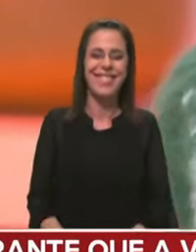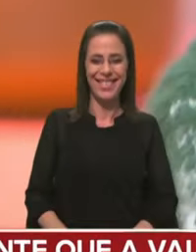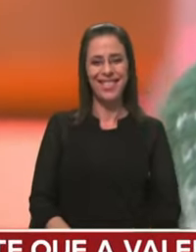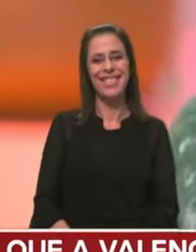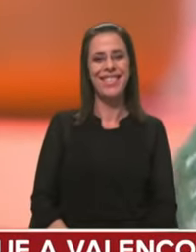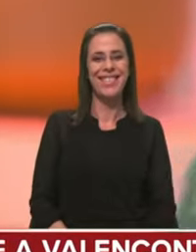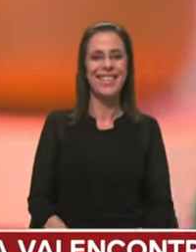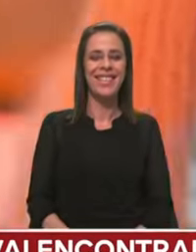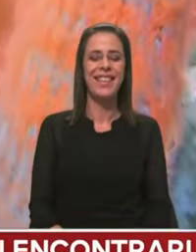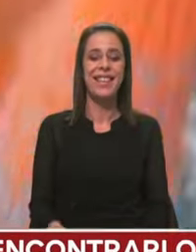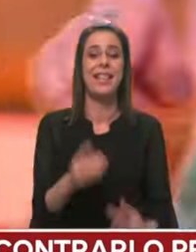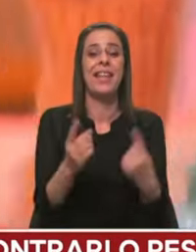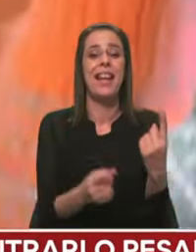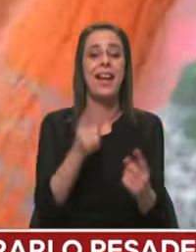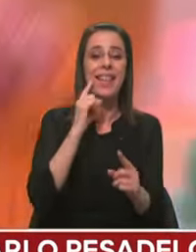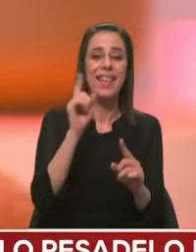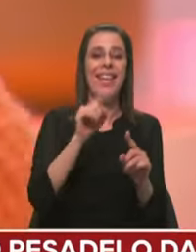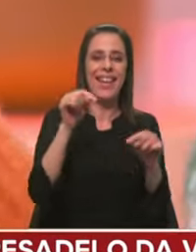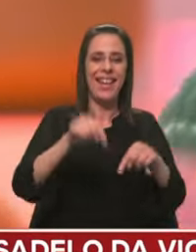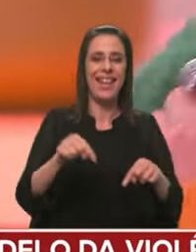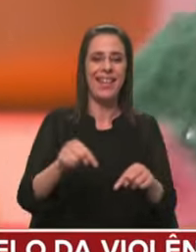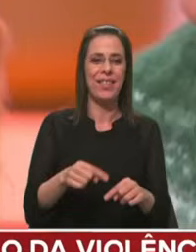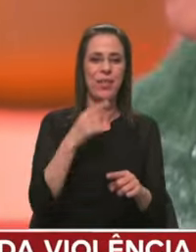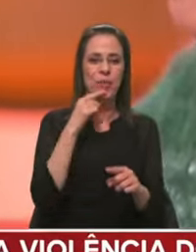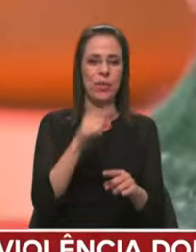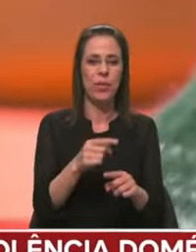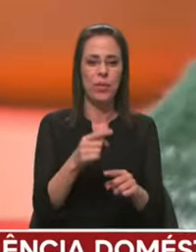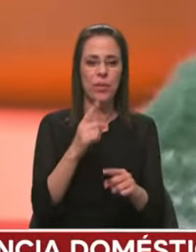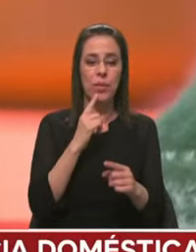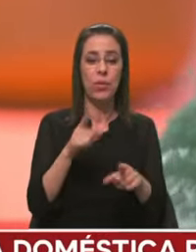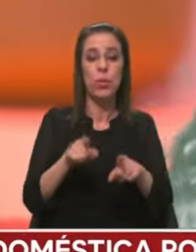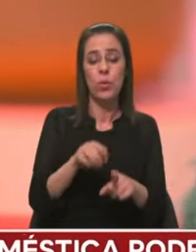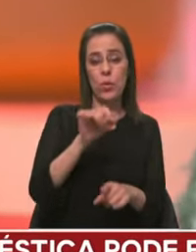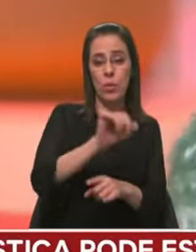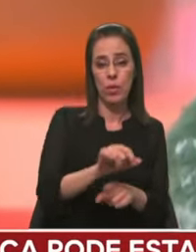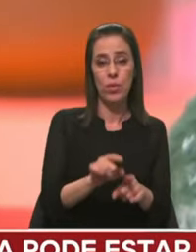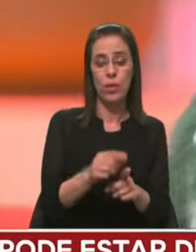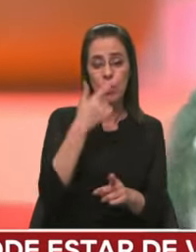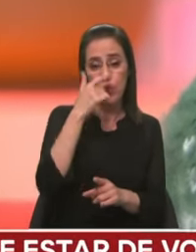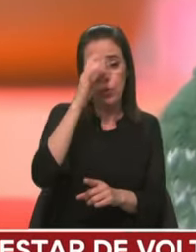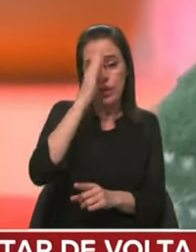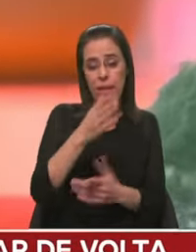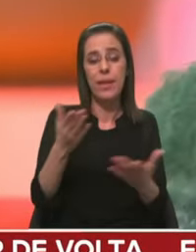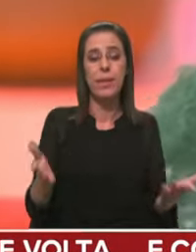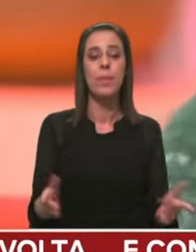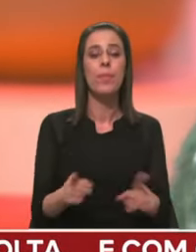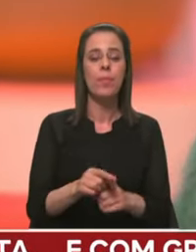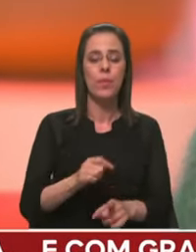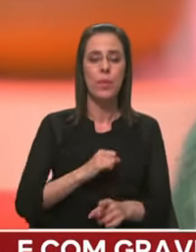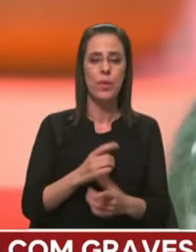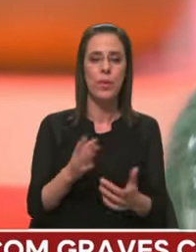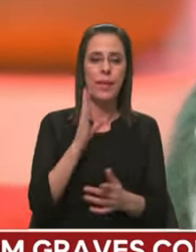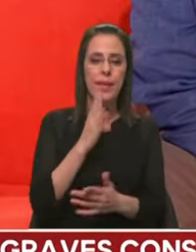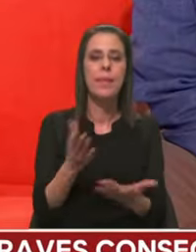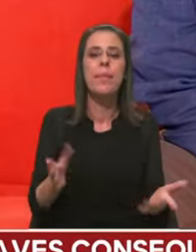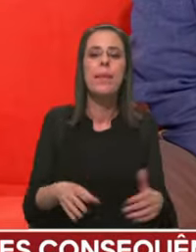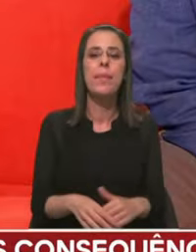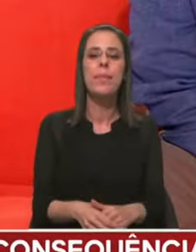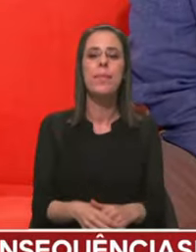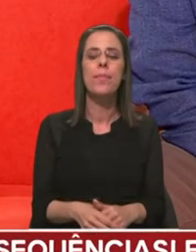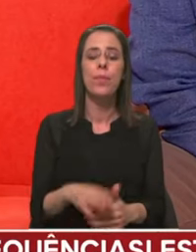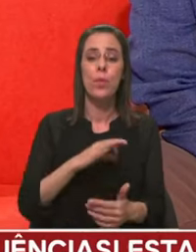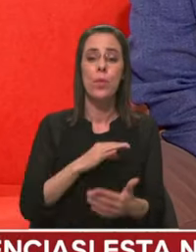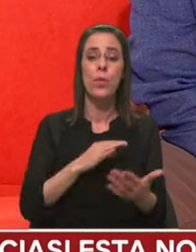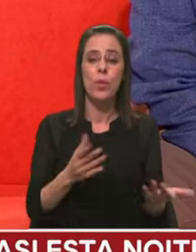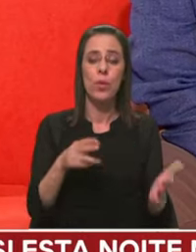claro alguém viu não não é não sei se foste tu se foi um dos irmãos dele que eram as únicas pessoas que sabiam são os meus irmãos é que sabiam sim e o